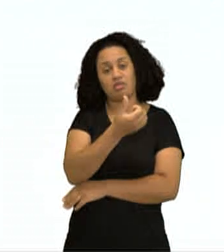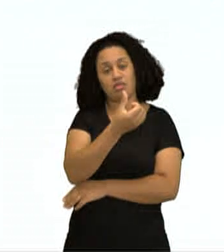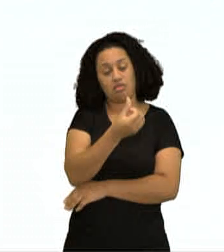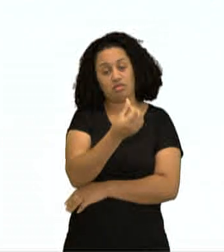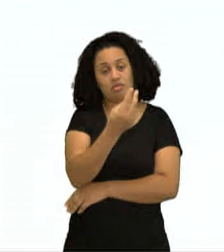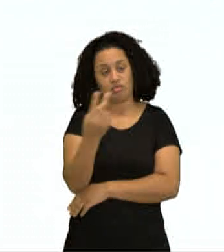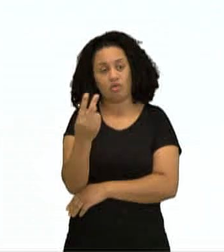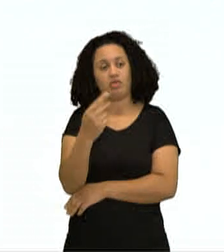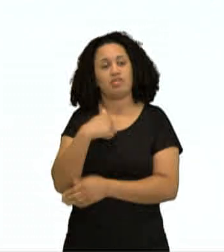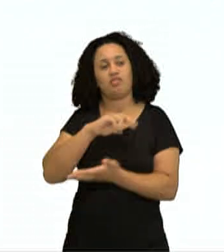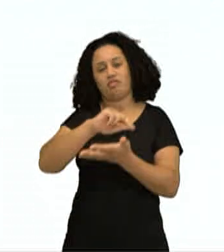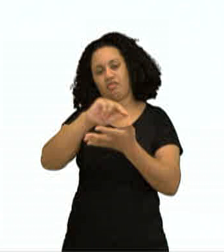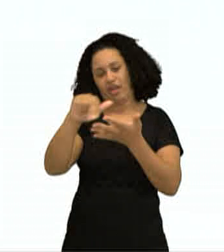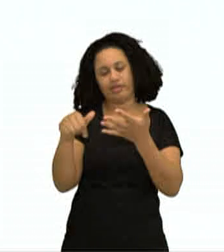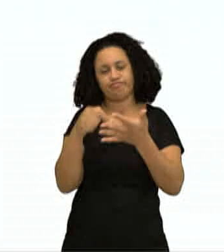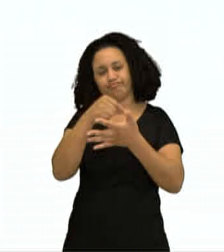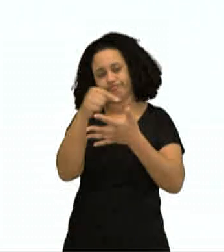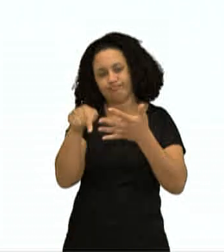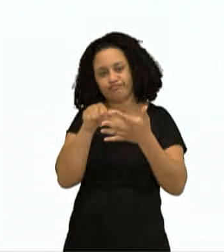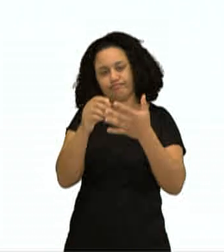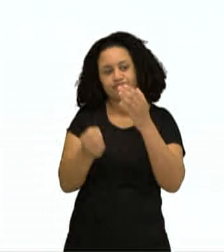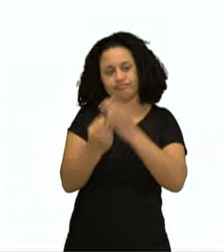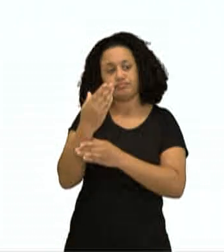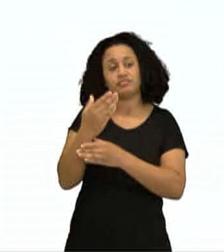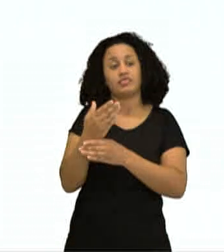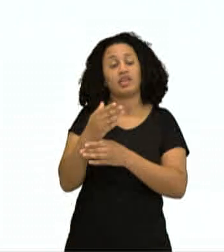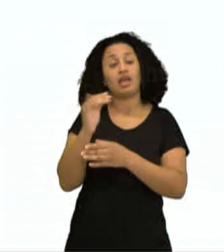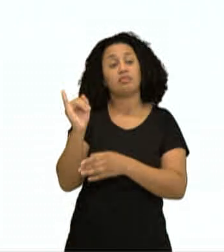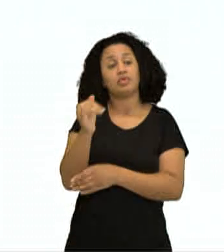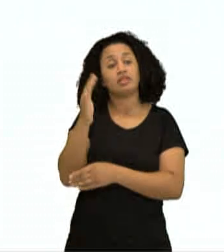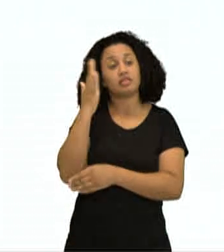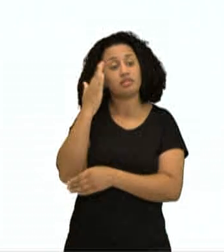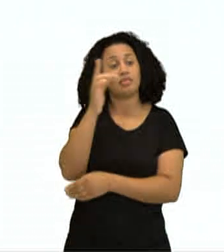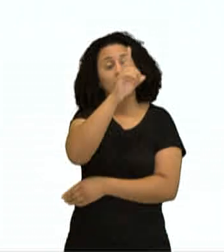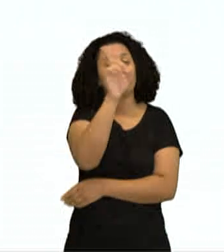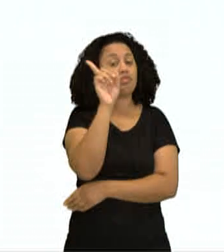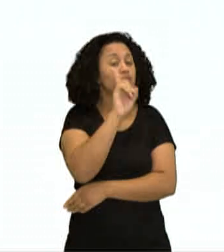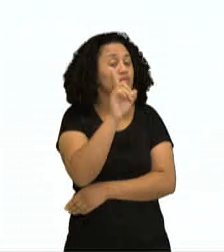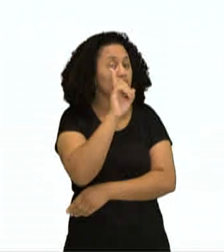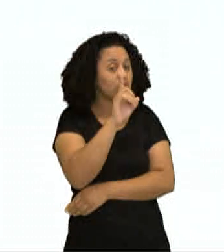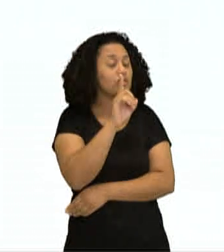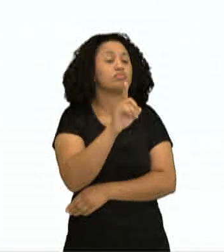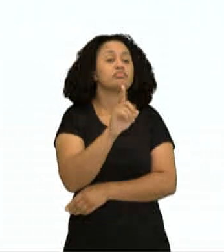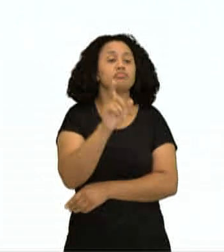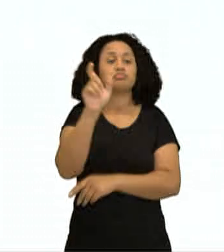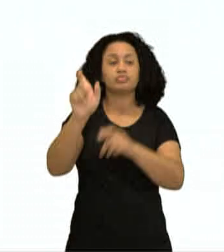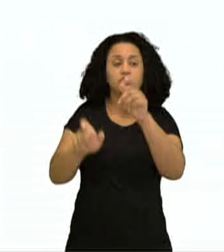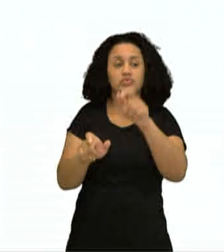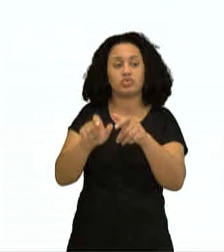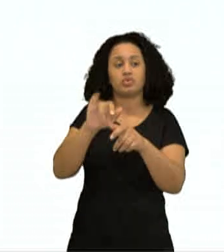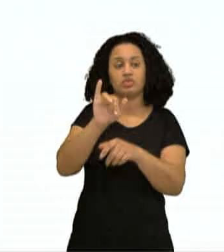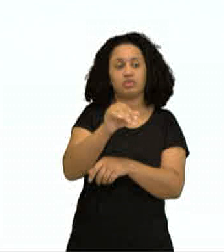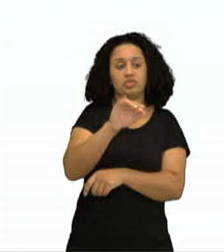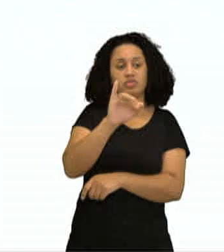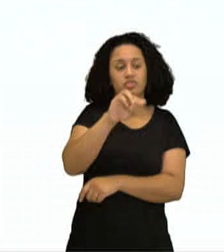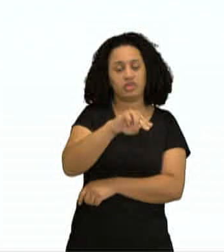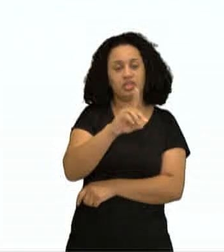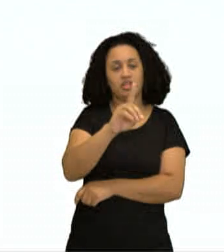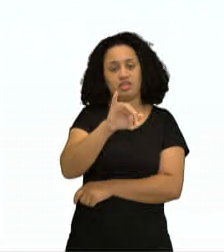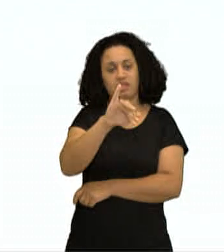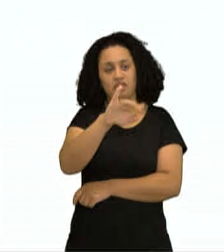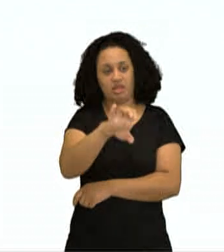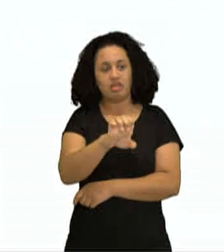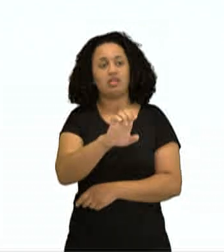entre outros. É preciso lembrar que nos Estados Unidos, artistas como Jim Dine, em 1935, Claes